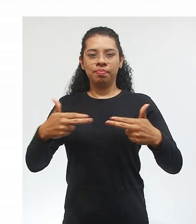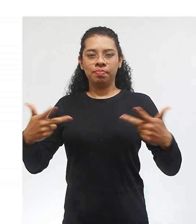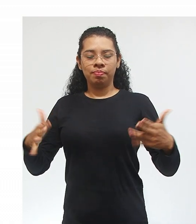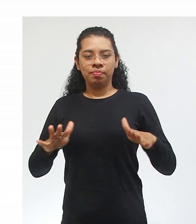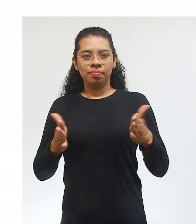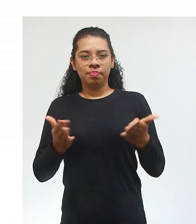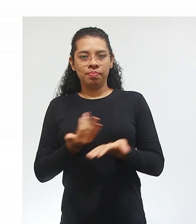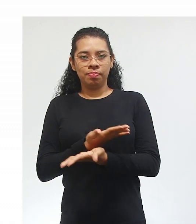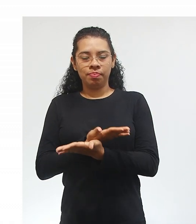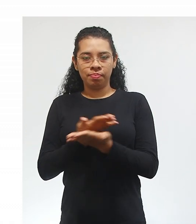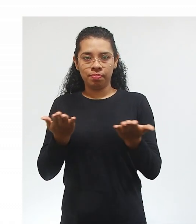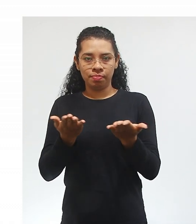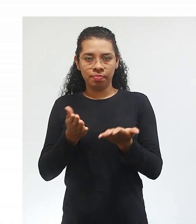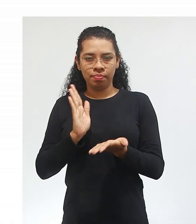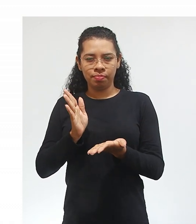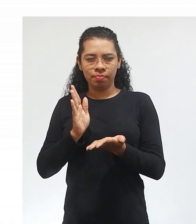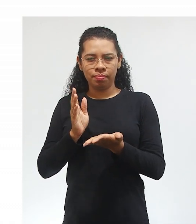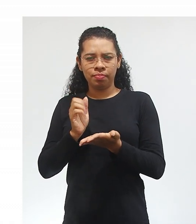vender ali